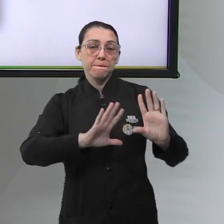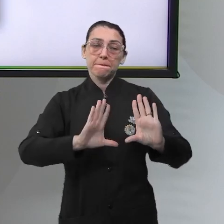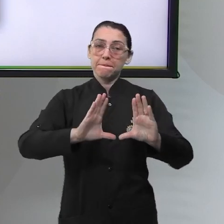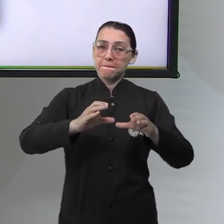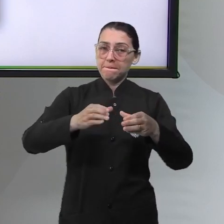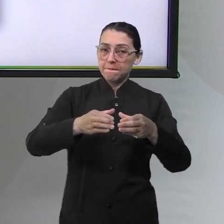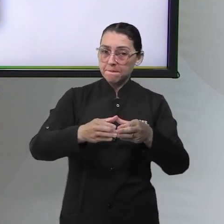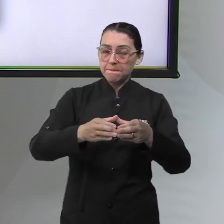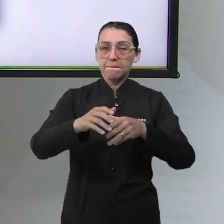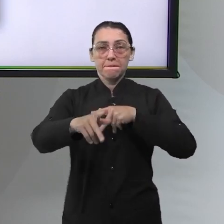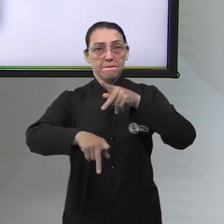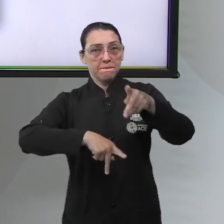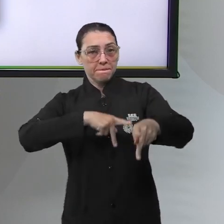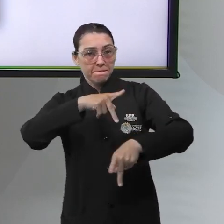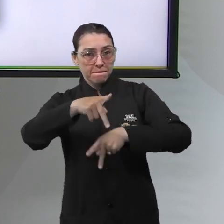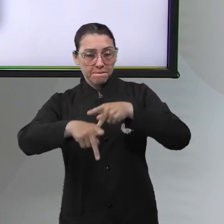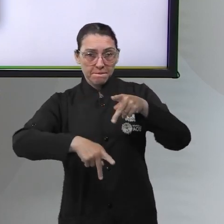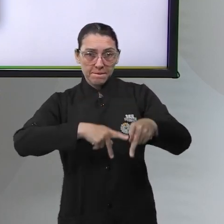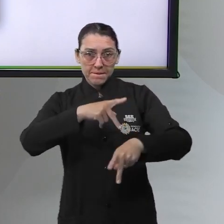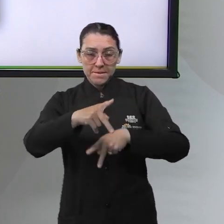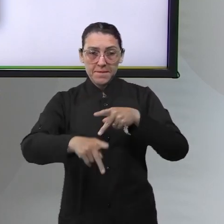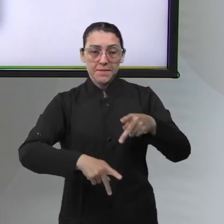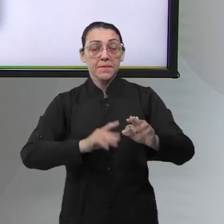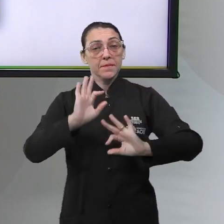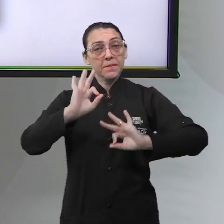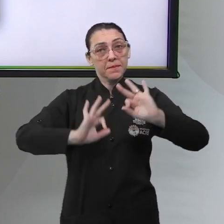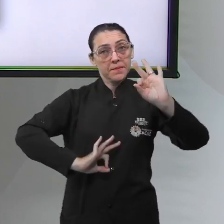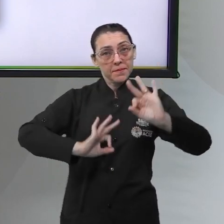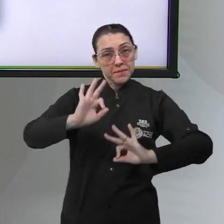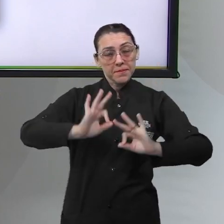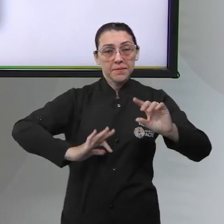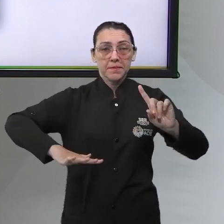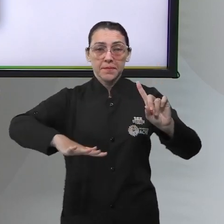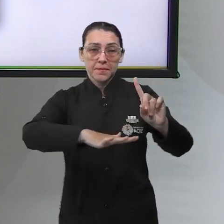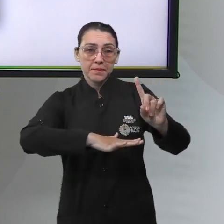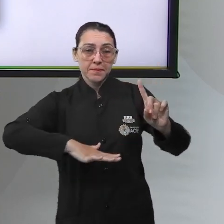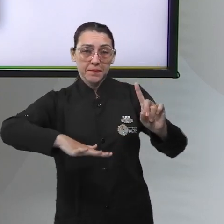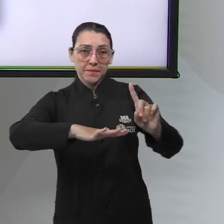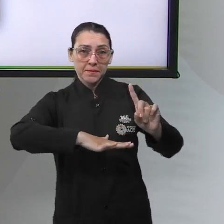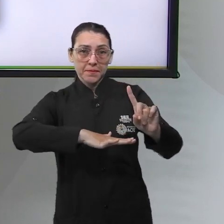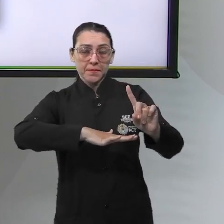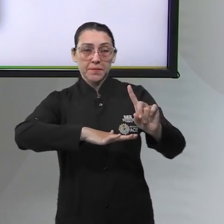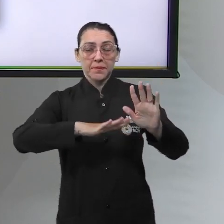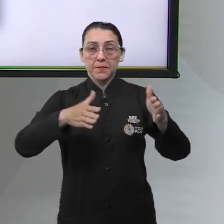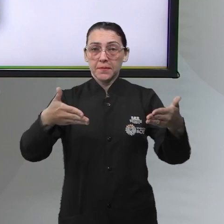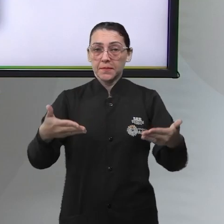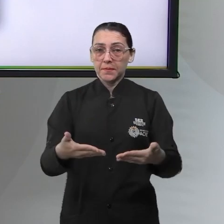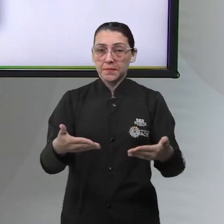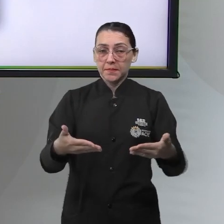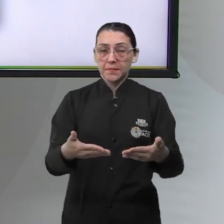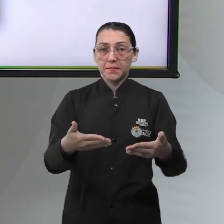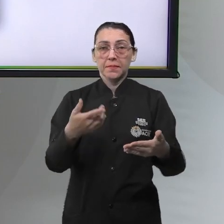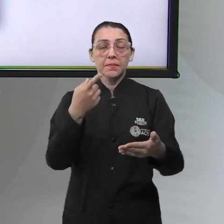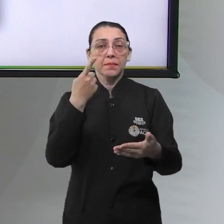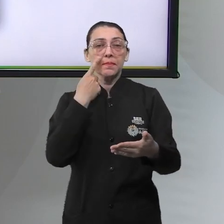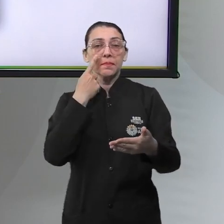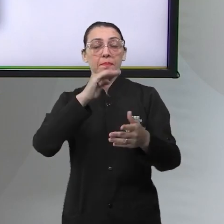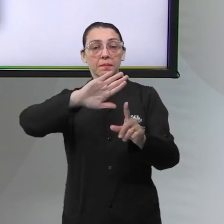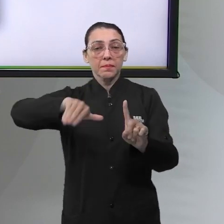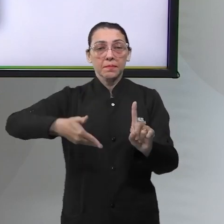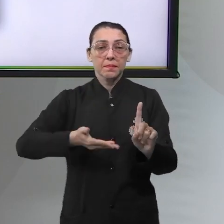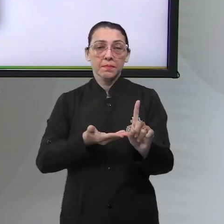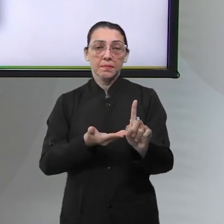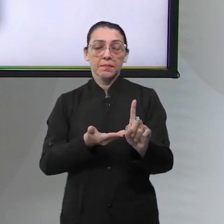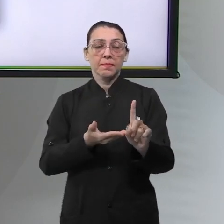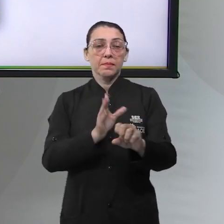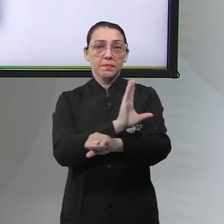comunidade, de um povo, enfim, da organização social que for. Agora nós vamos abordar a